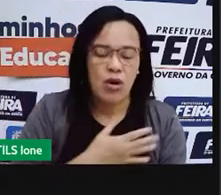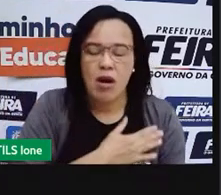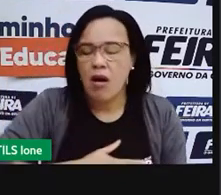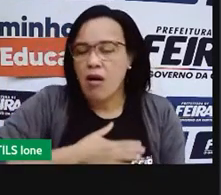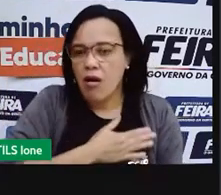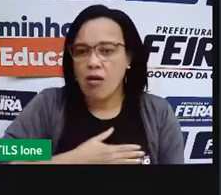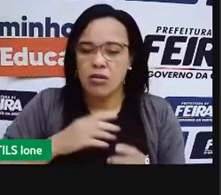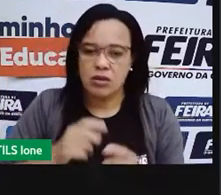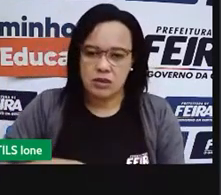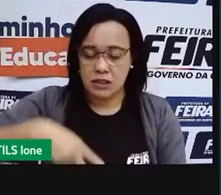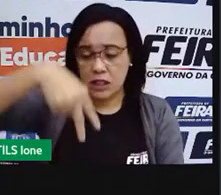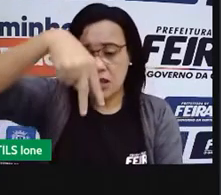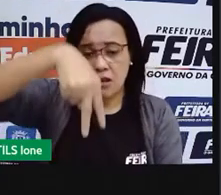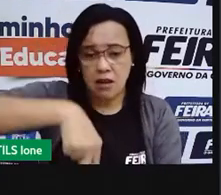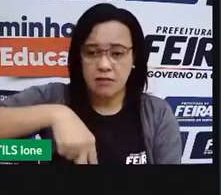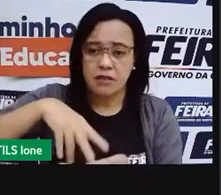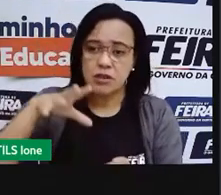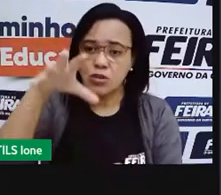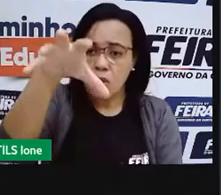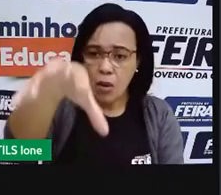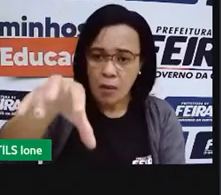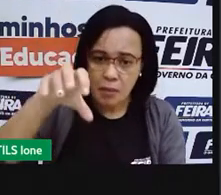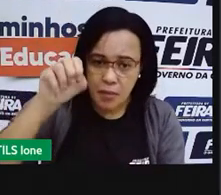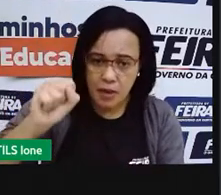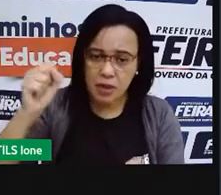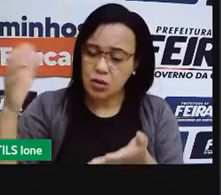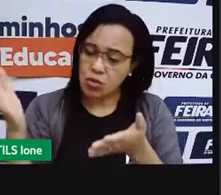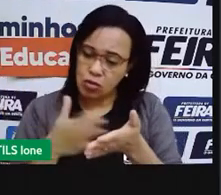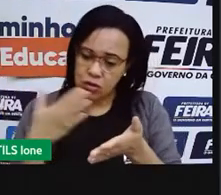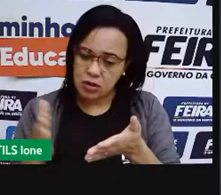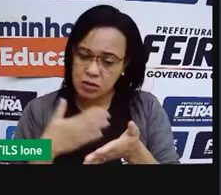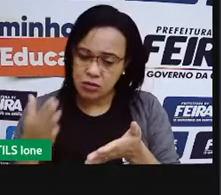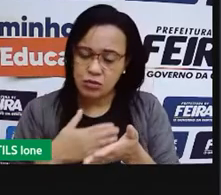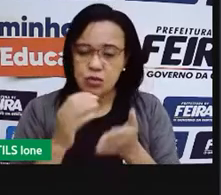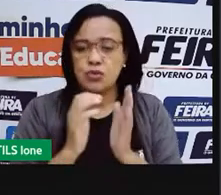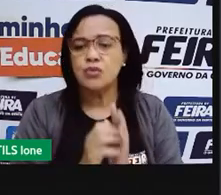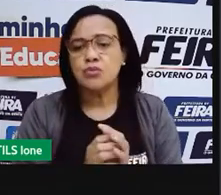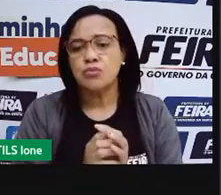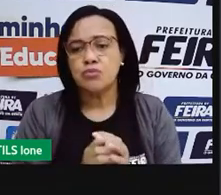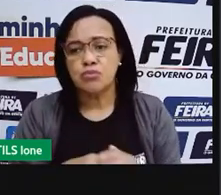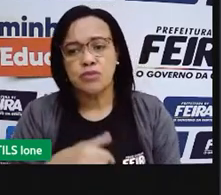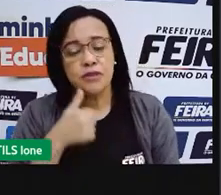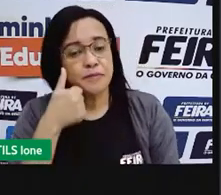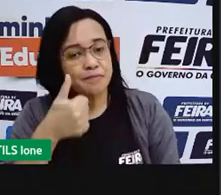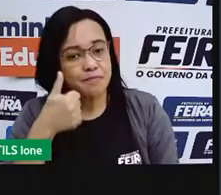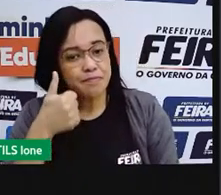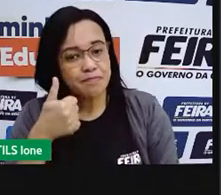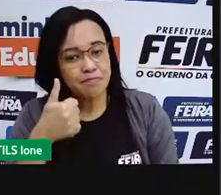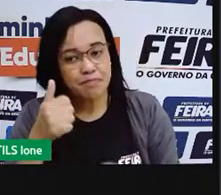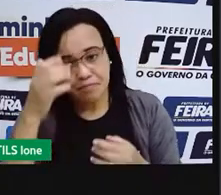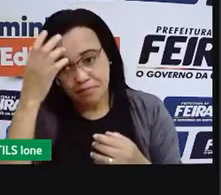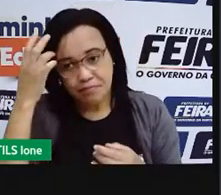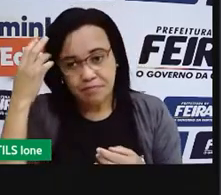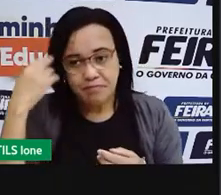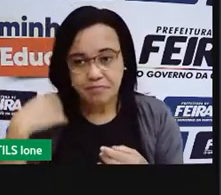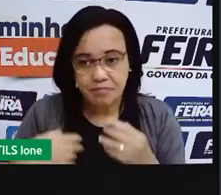biblioteca, olhou para a Laura e fez um gesto com o dedo indicador na boca.